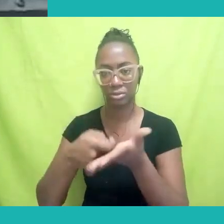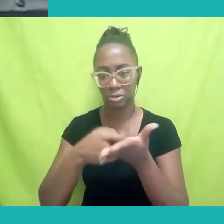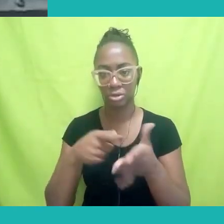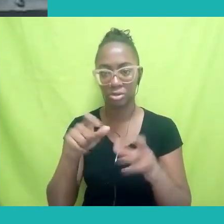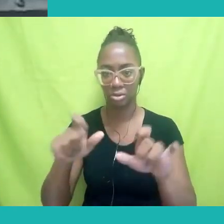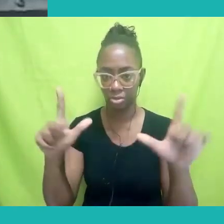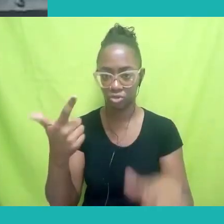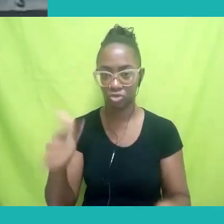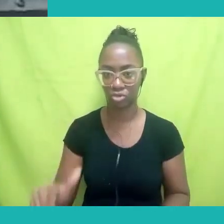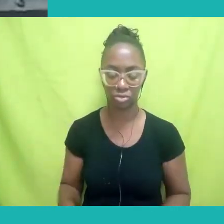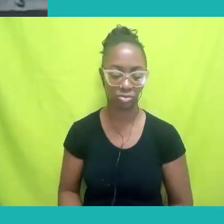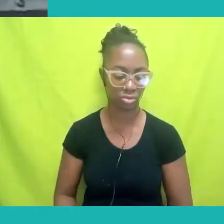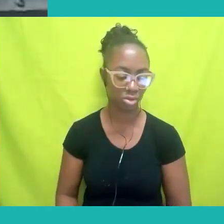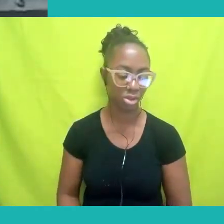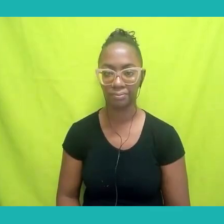aqui.